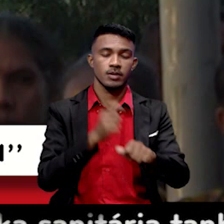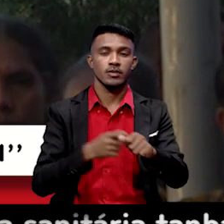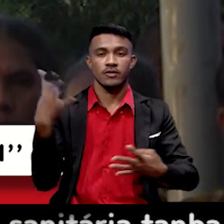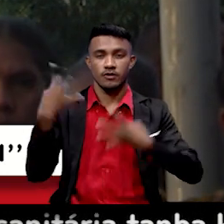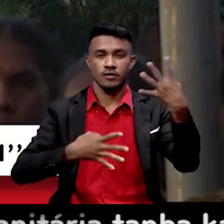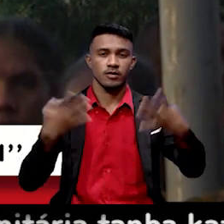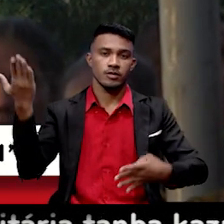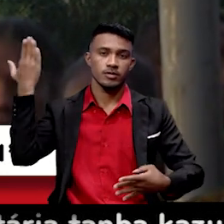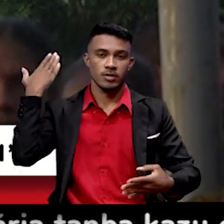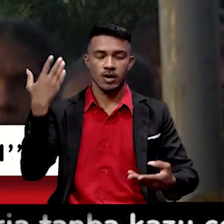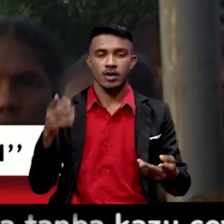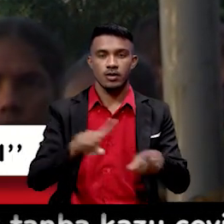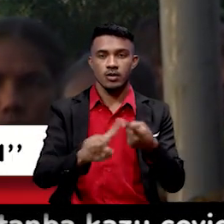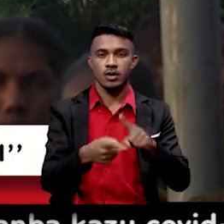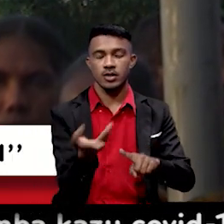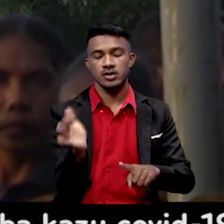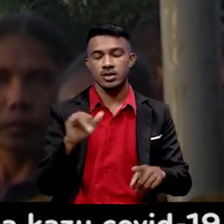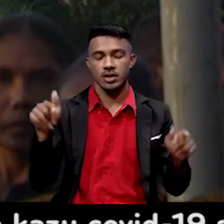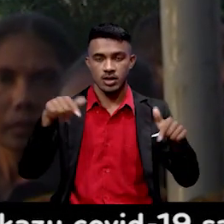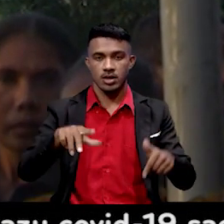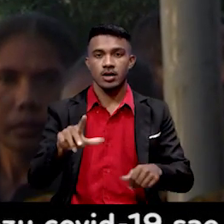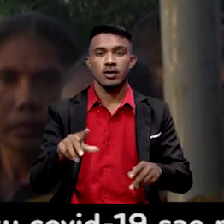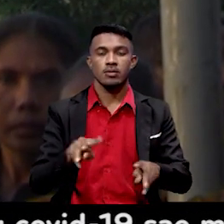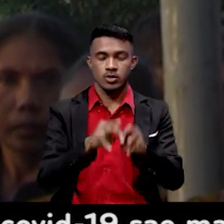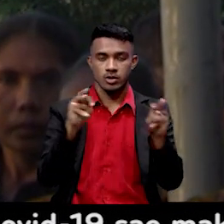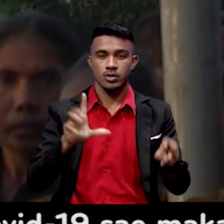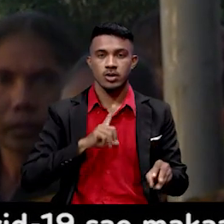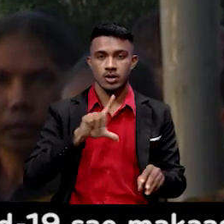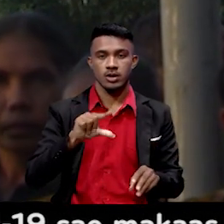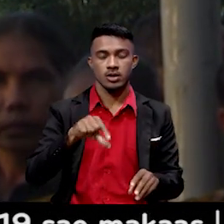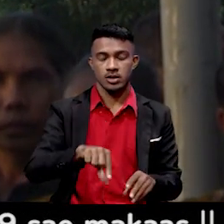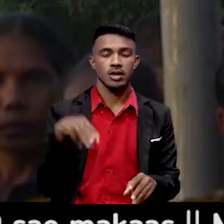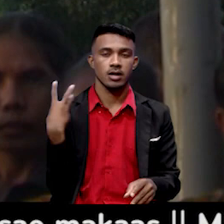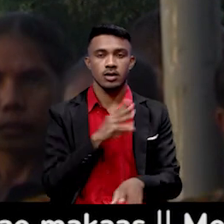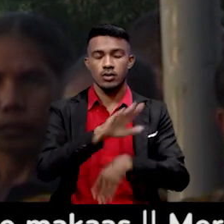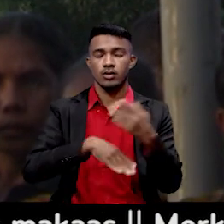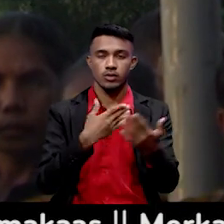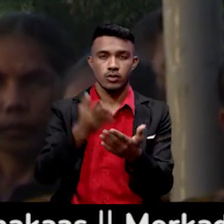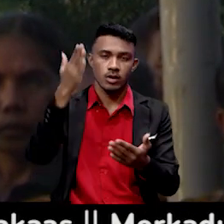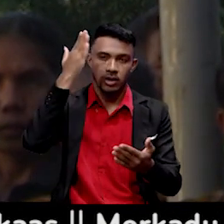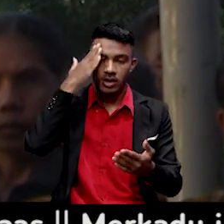hotel ixão, itau tu tamoto, itau tu conhece, itania saudoso Makikit,